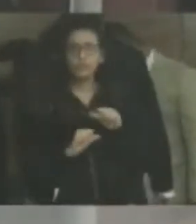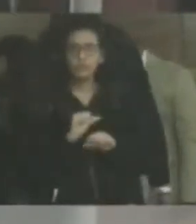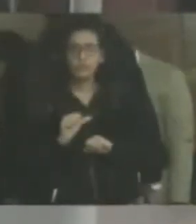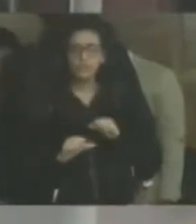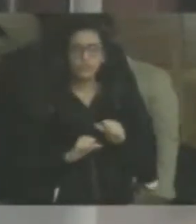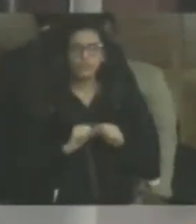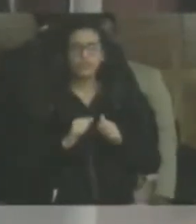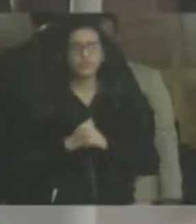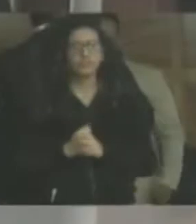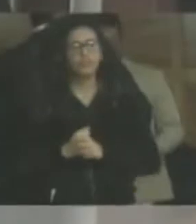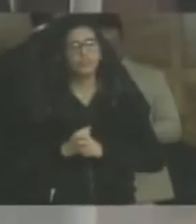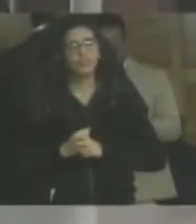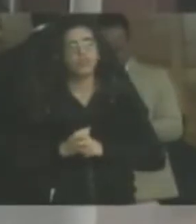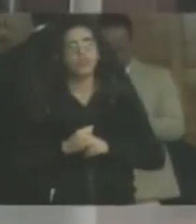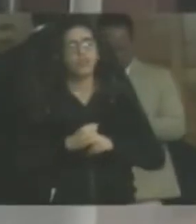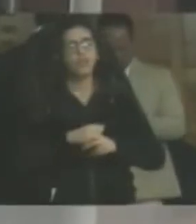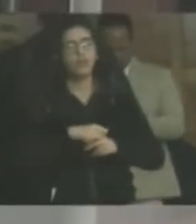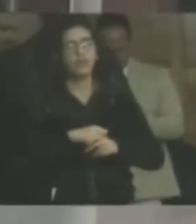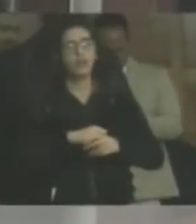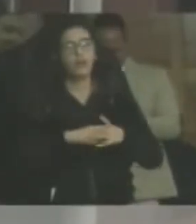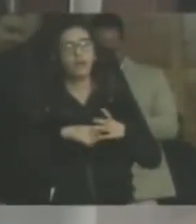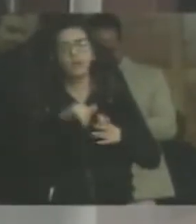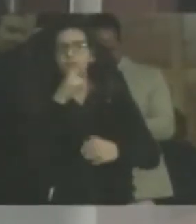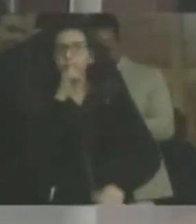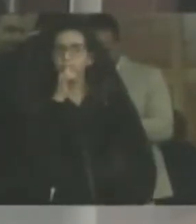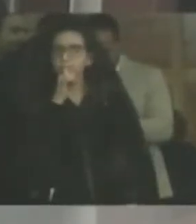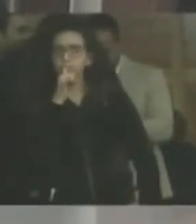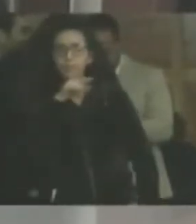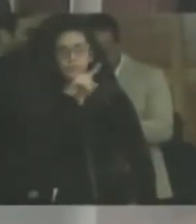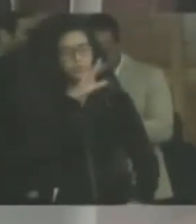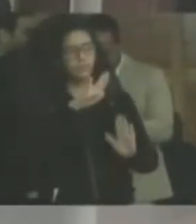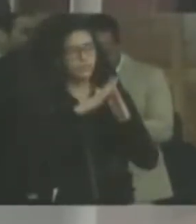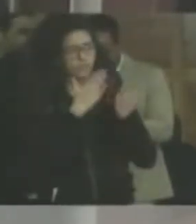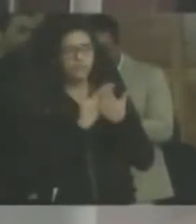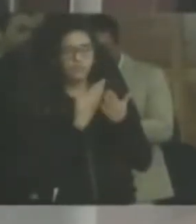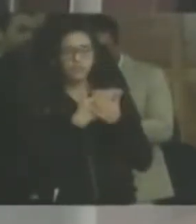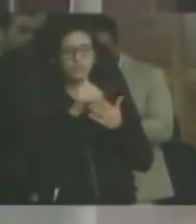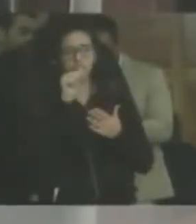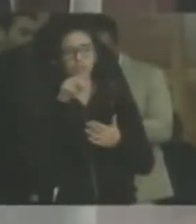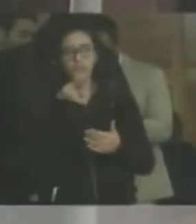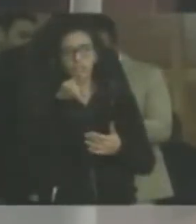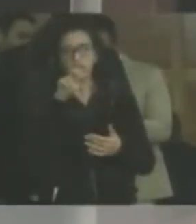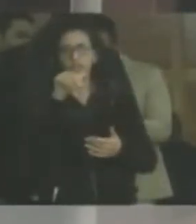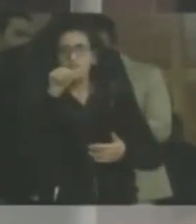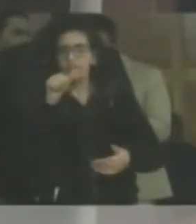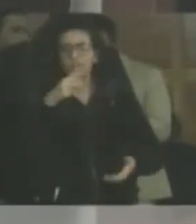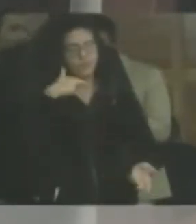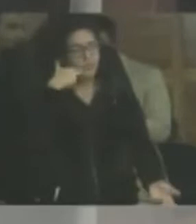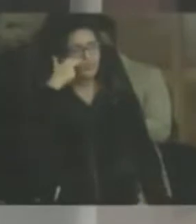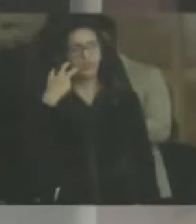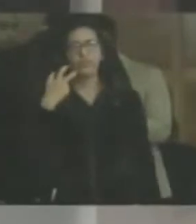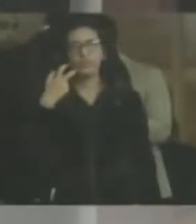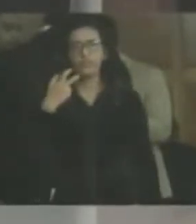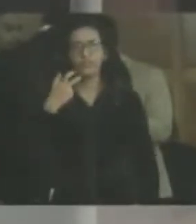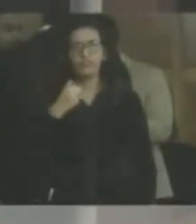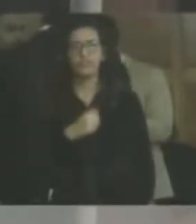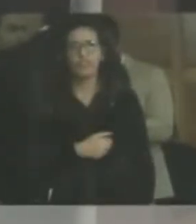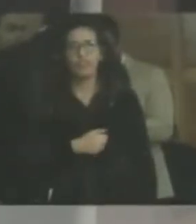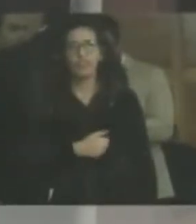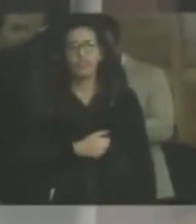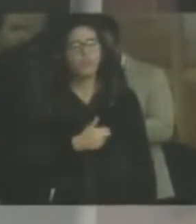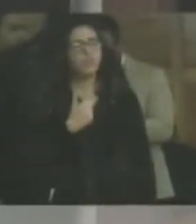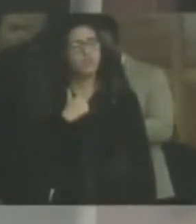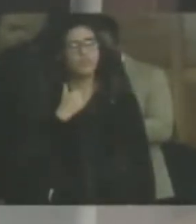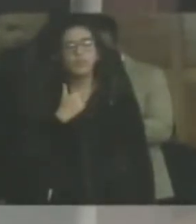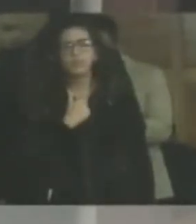lá daquele transformador lá da Aura Pires da Gama. É uma vergonha isso. Eles não podem